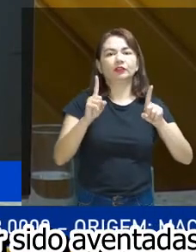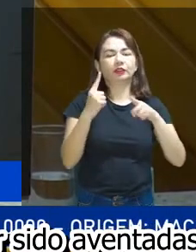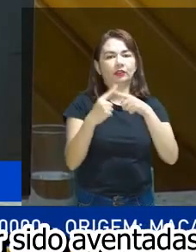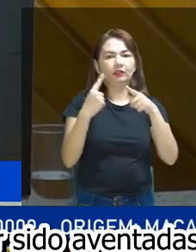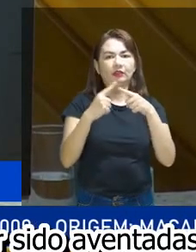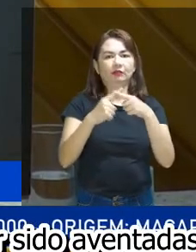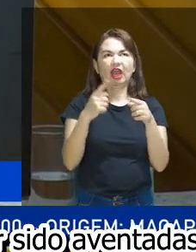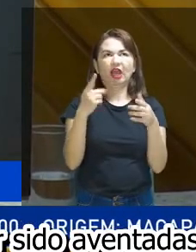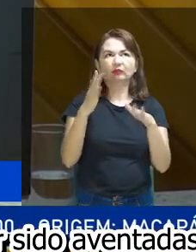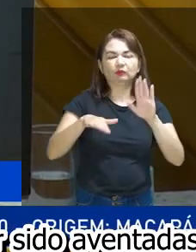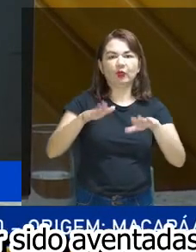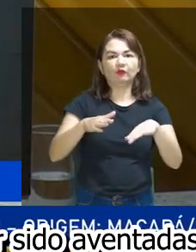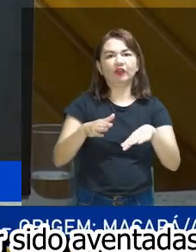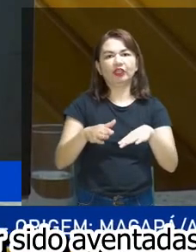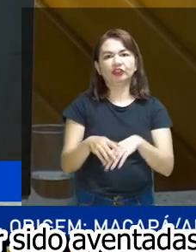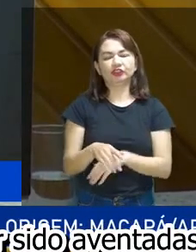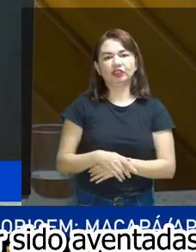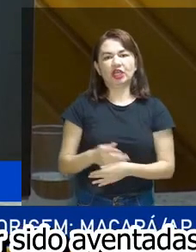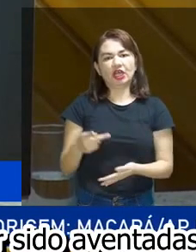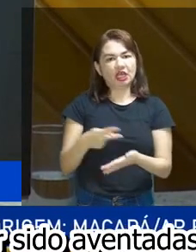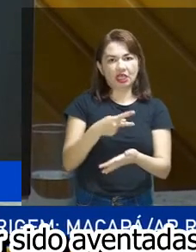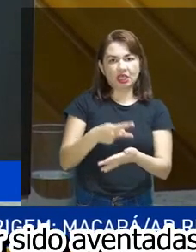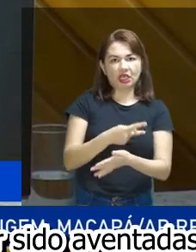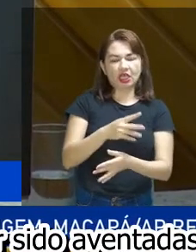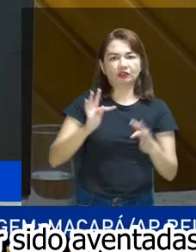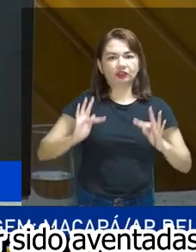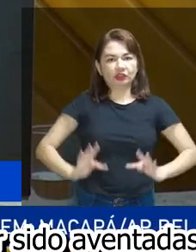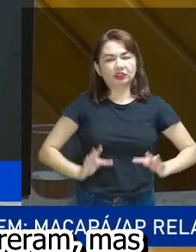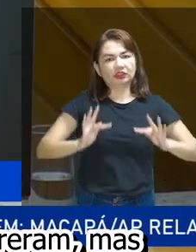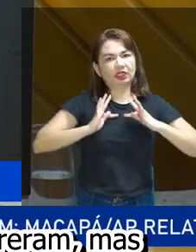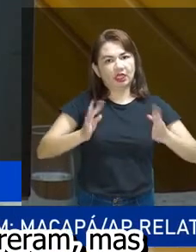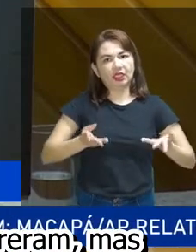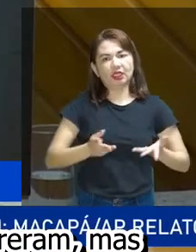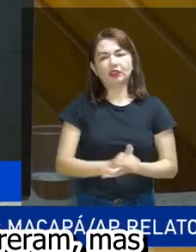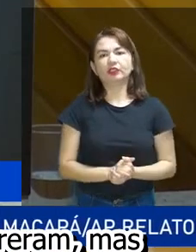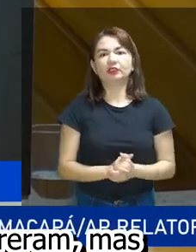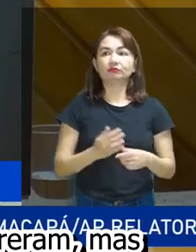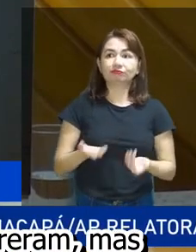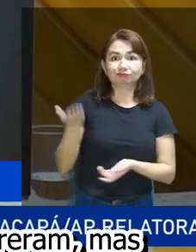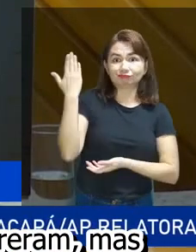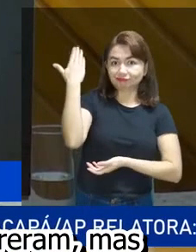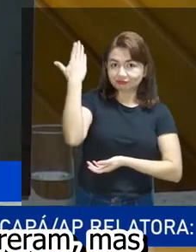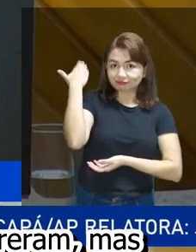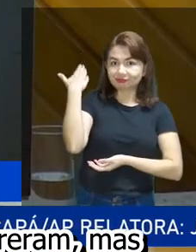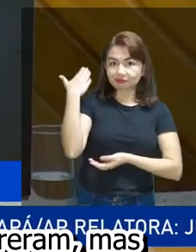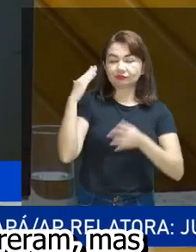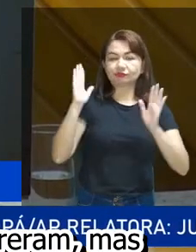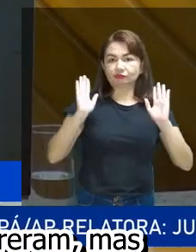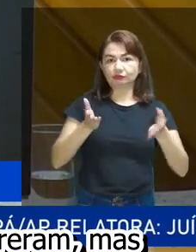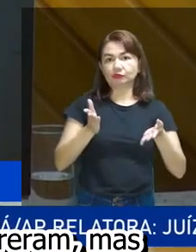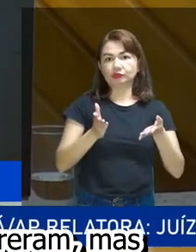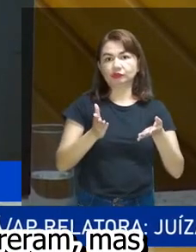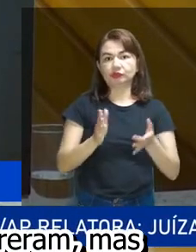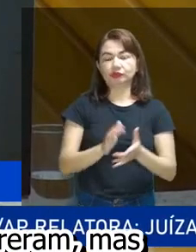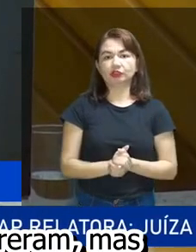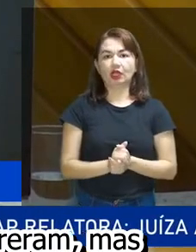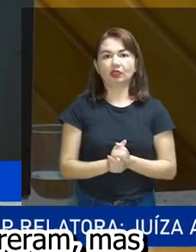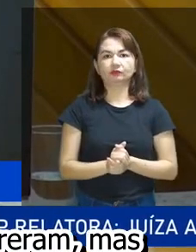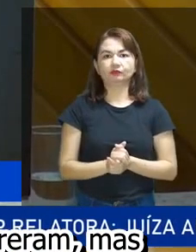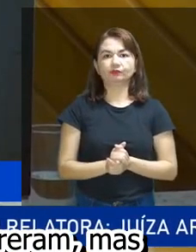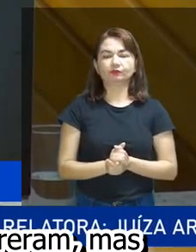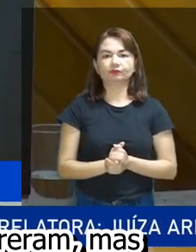de supostos erros técnicos poderiam ter sido aventadas desde a ocasião em que as falhas